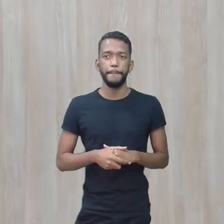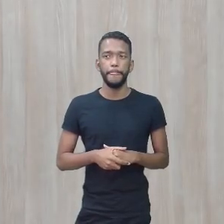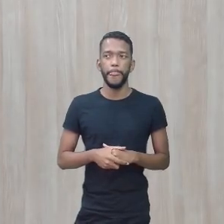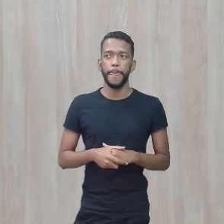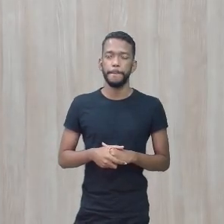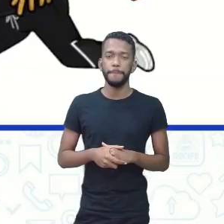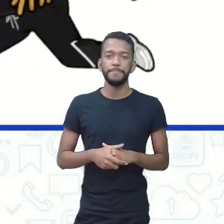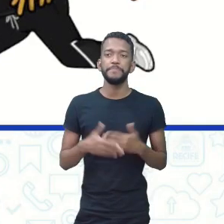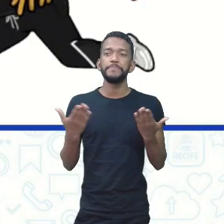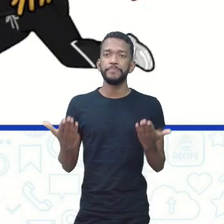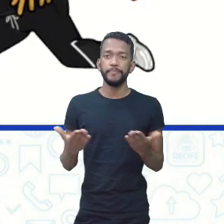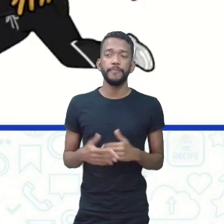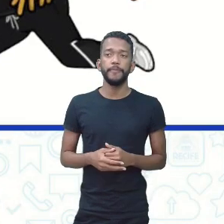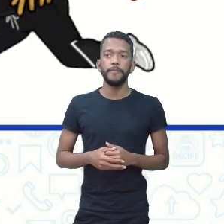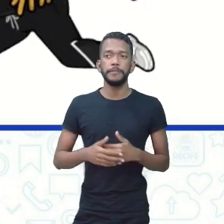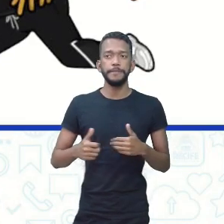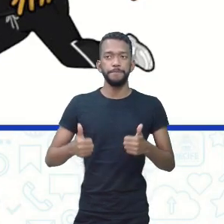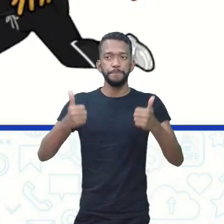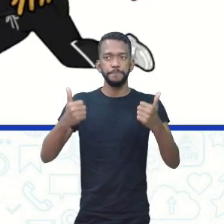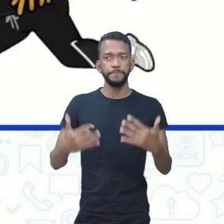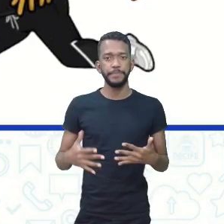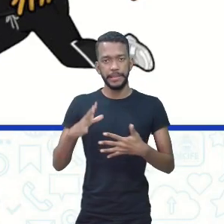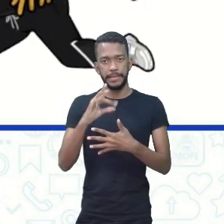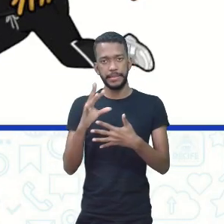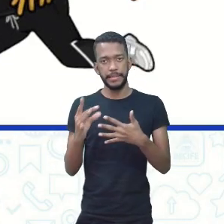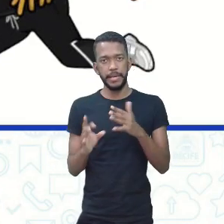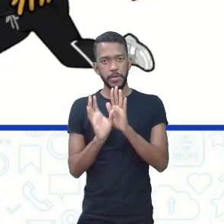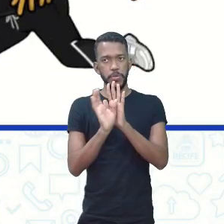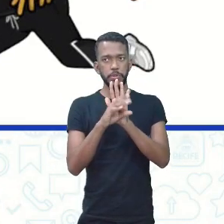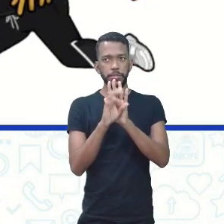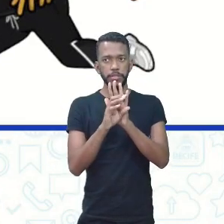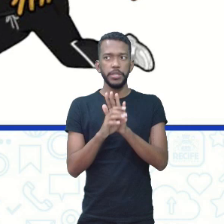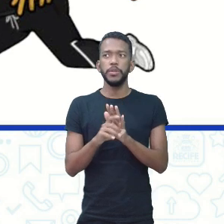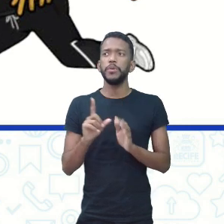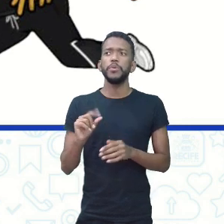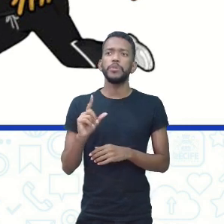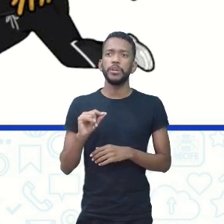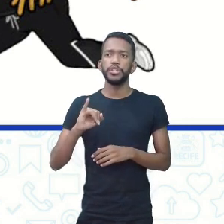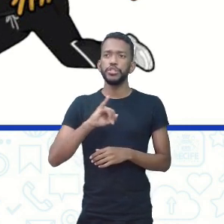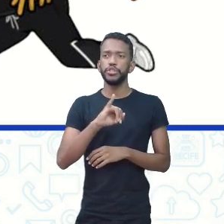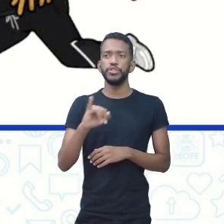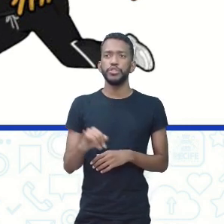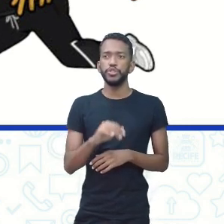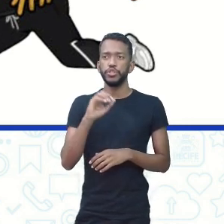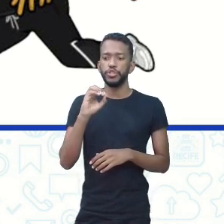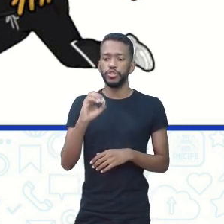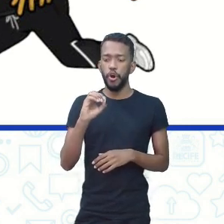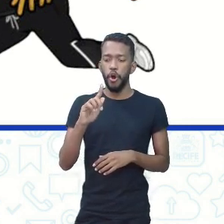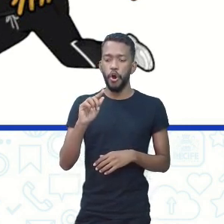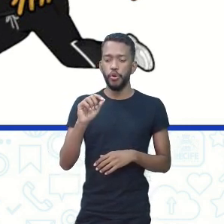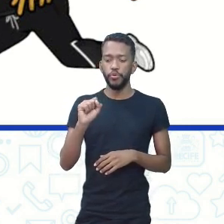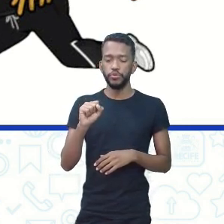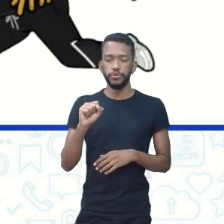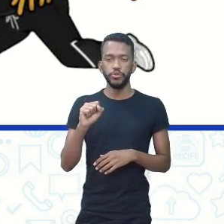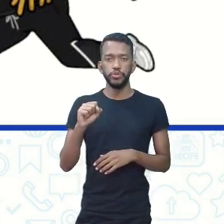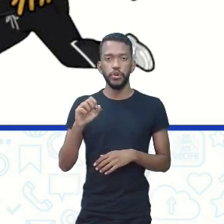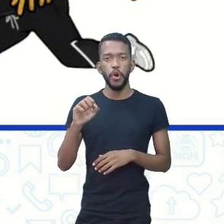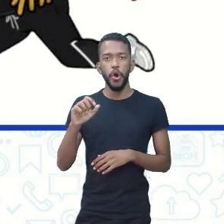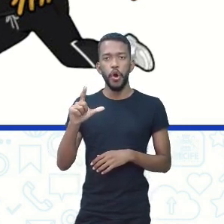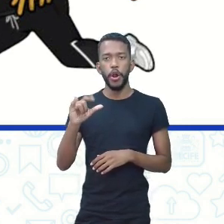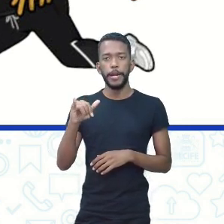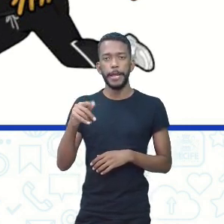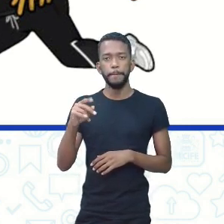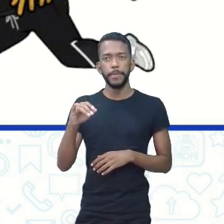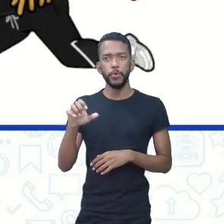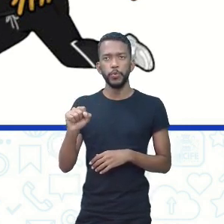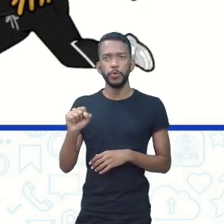Bom, conceituando o que é Jogos Olímpicos, né? Os Jogos Olímpicos é considerado o maior evento